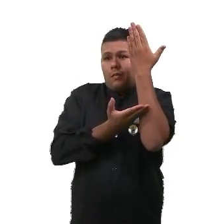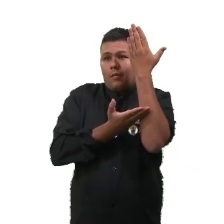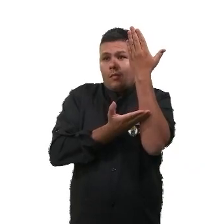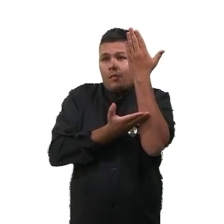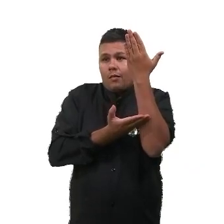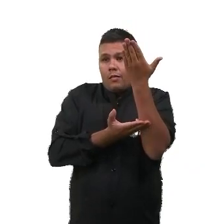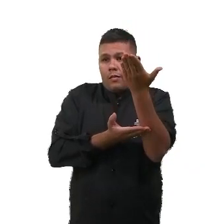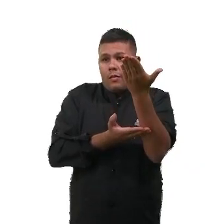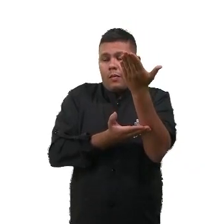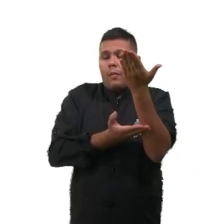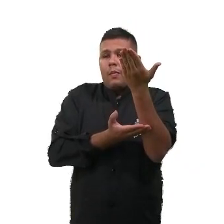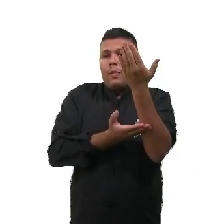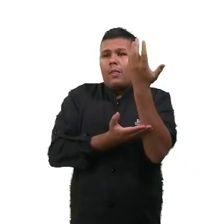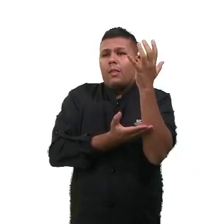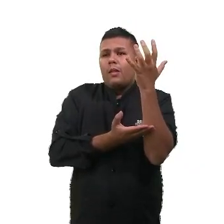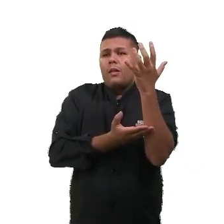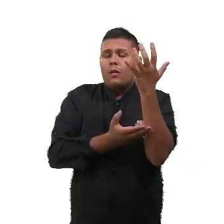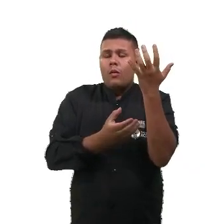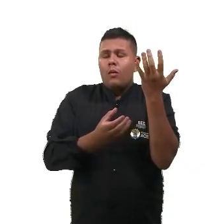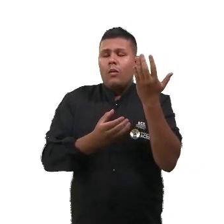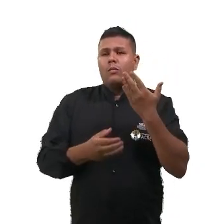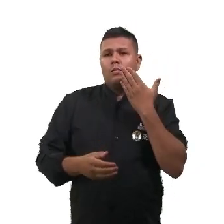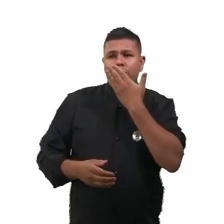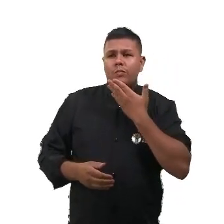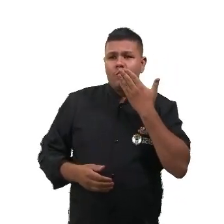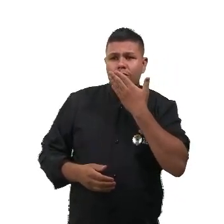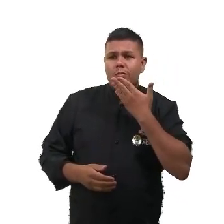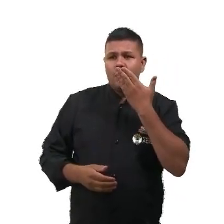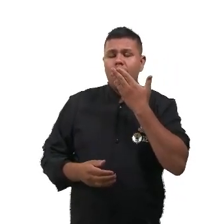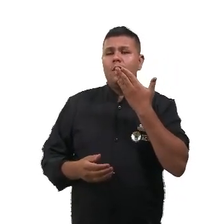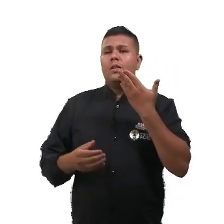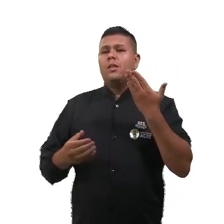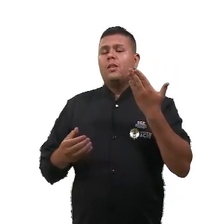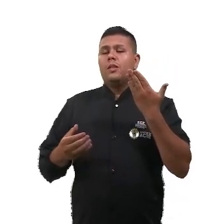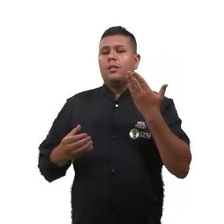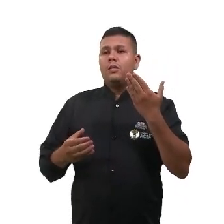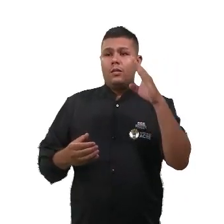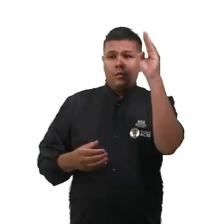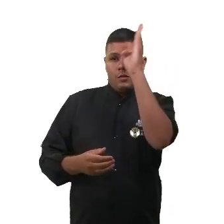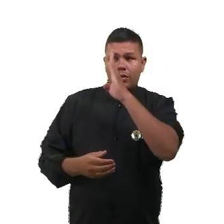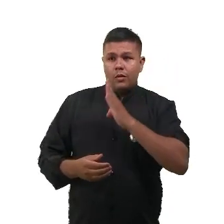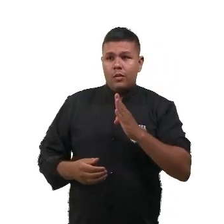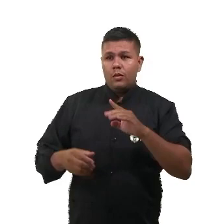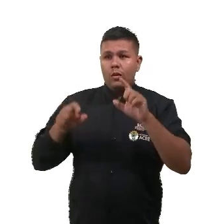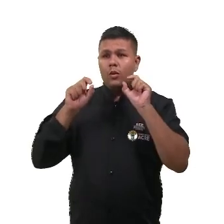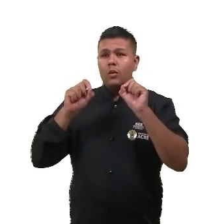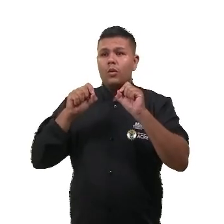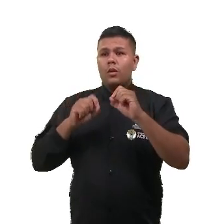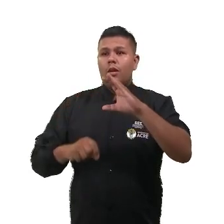no Brasil, a maior matéria-prima para produzir o etanol é a